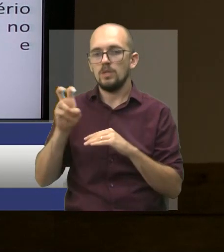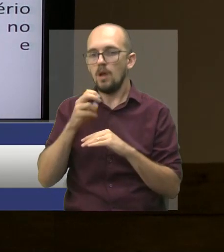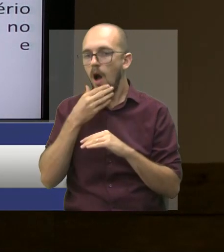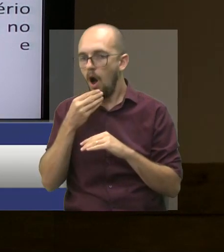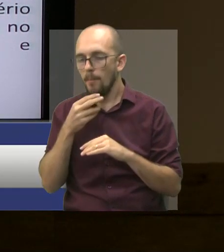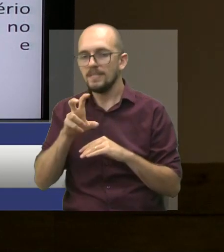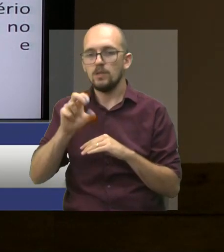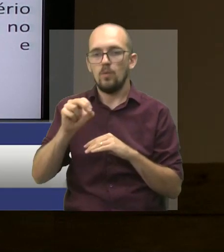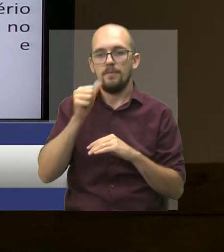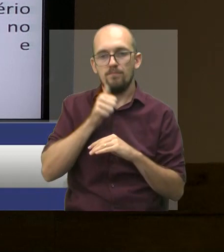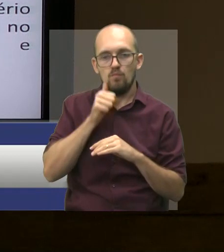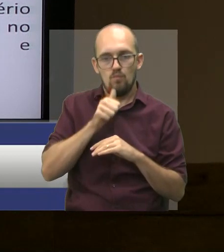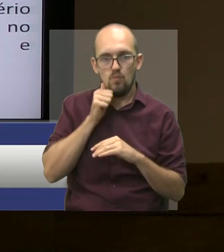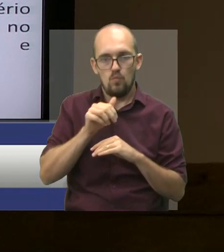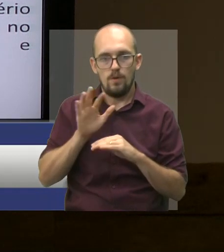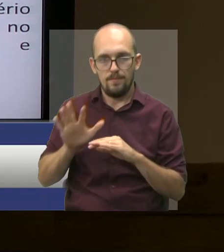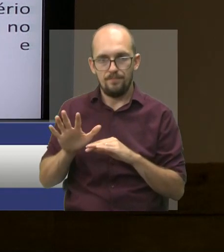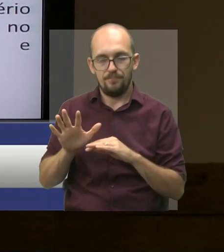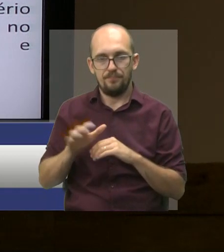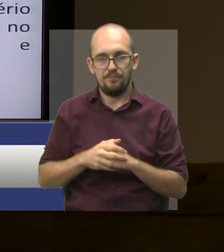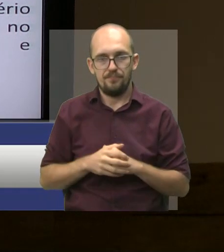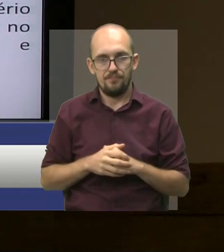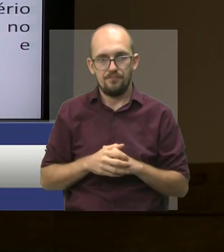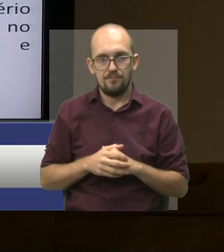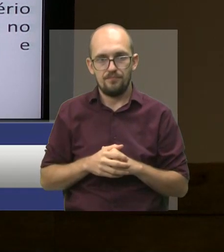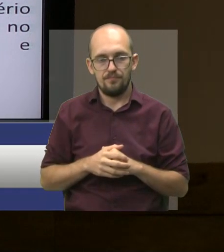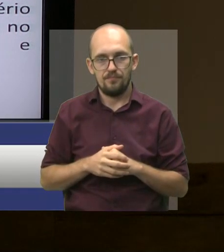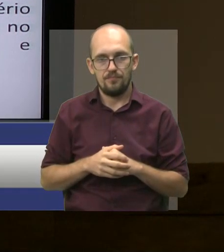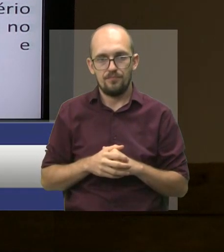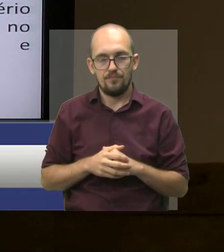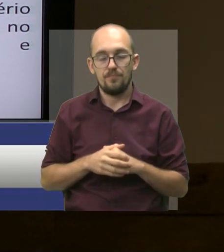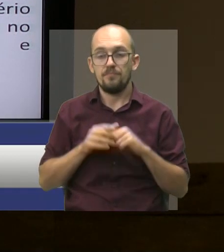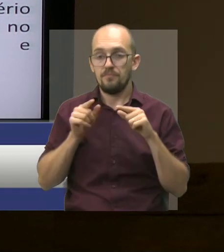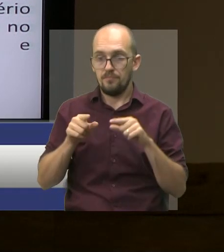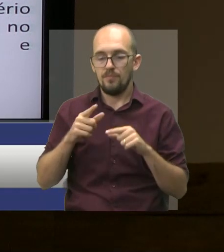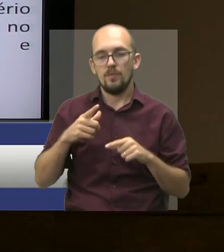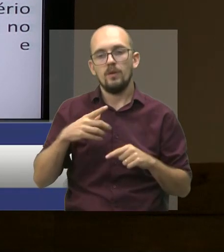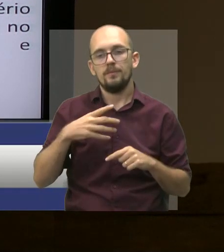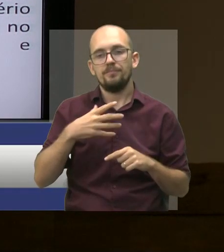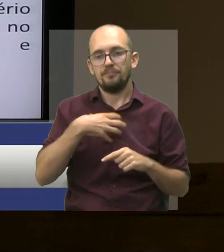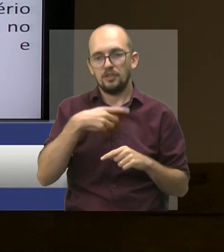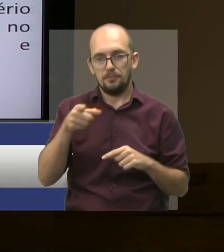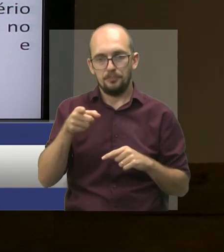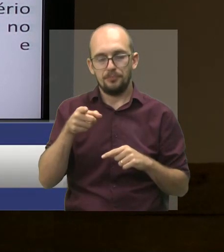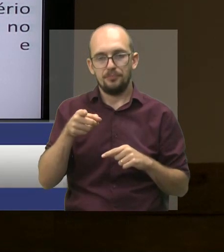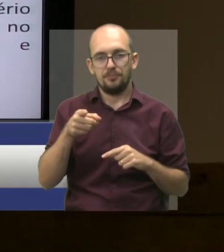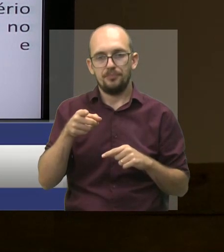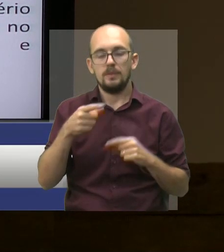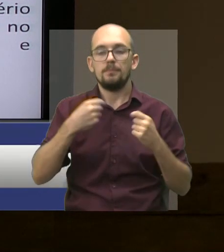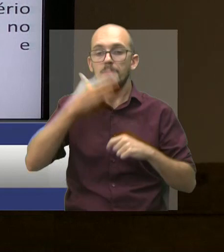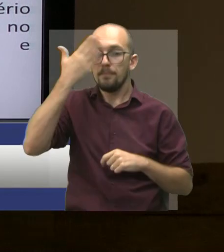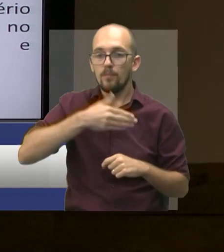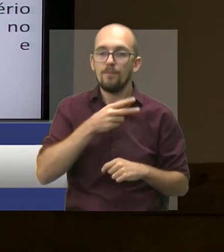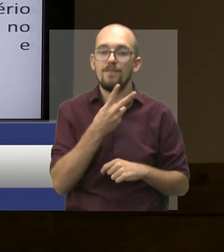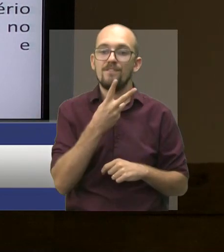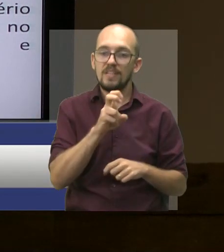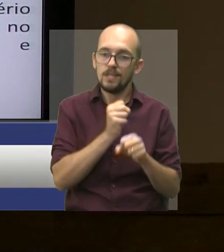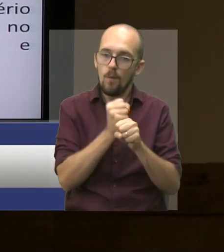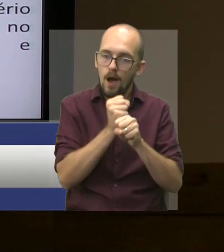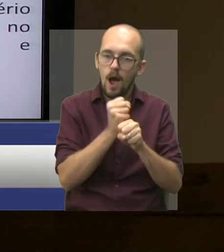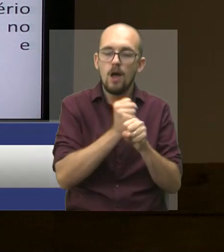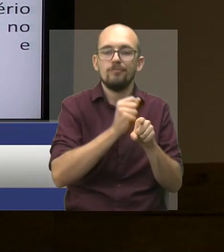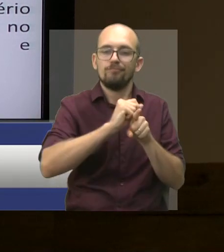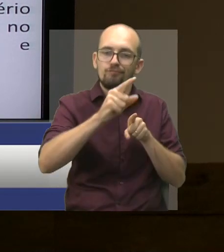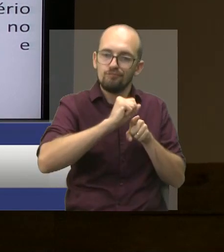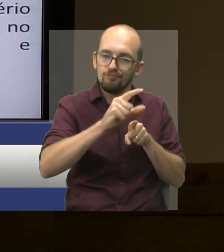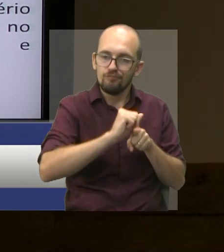50 anos para mulher. Nesse tipo de aposentadoria, tem que comprovar 25 anos de